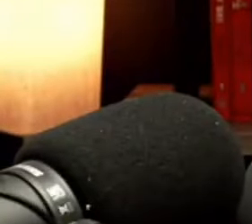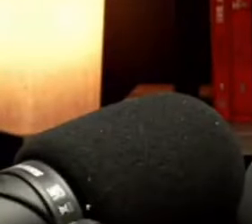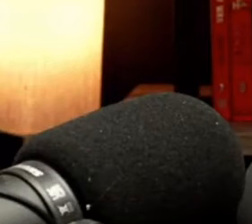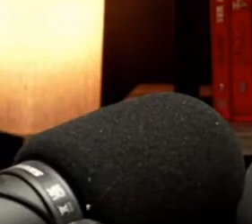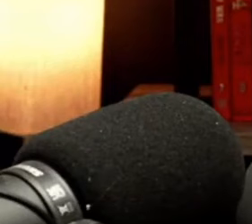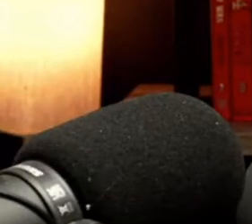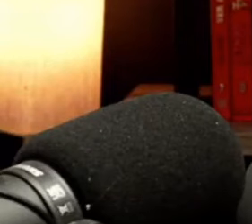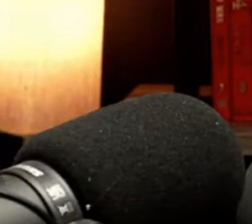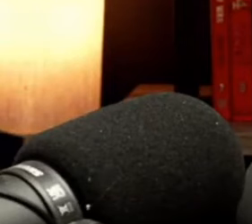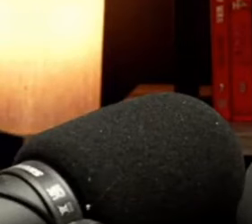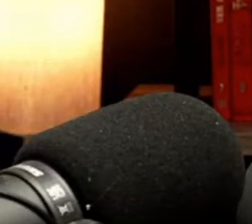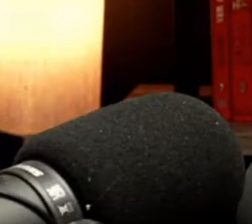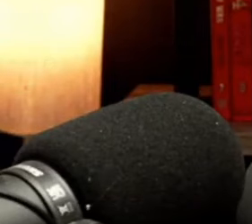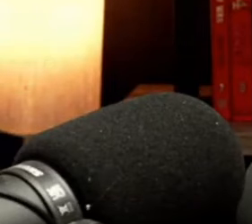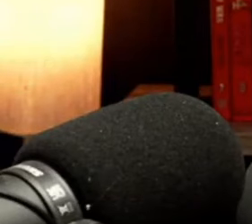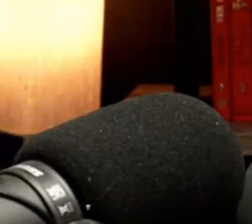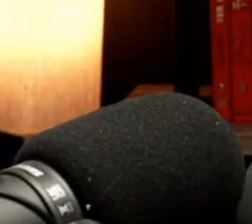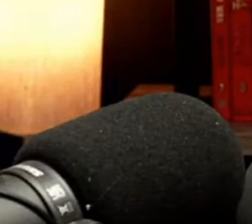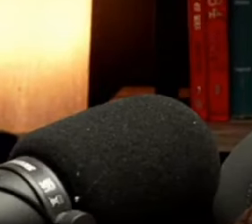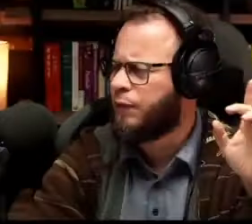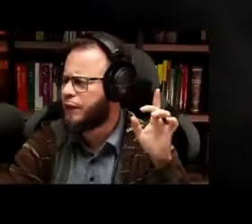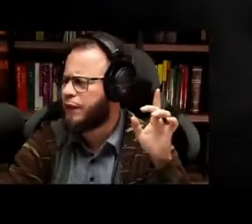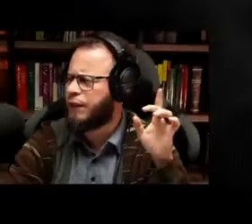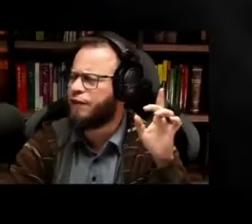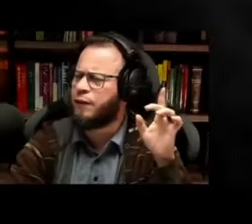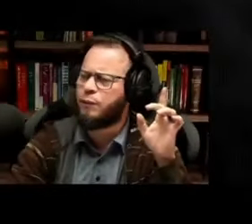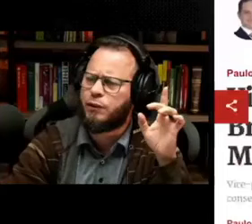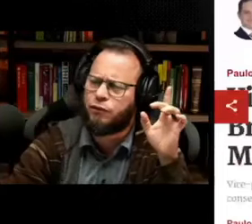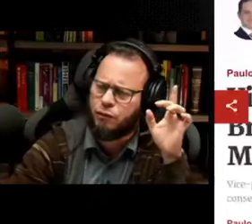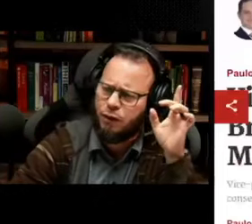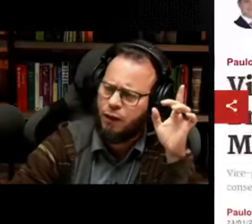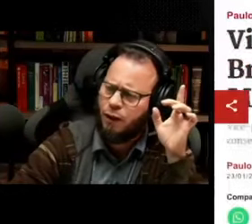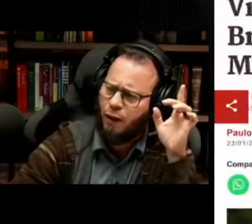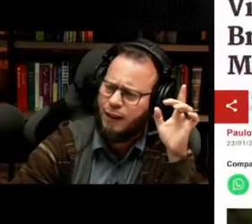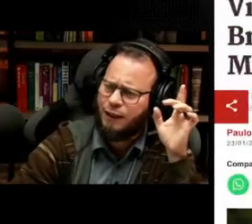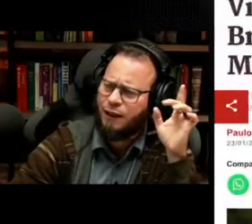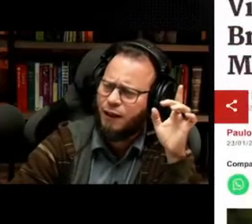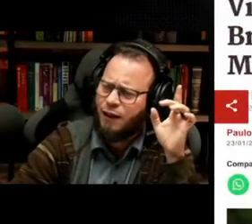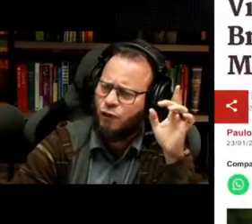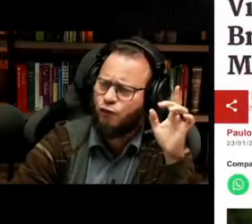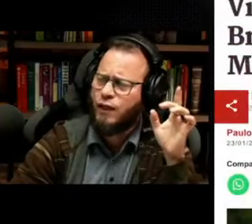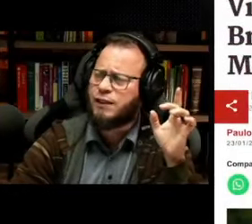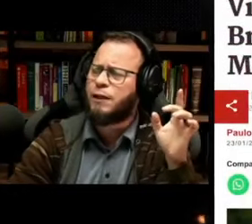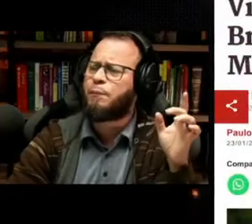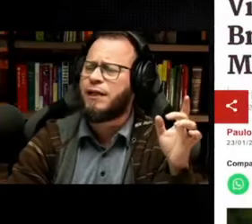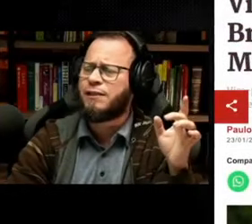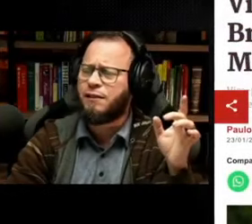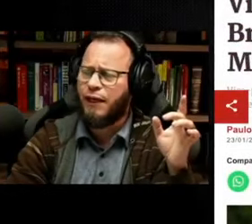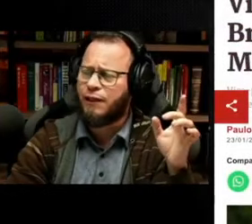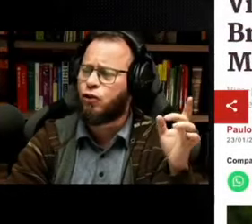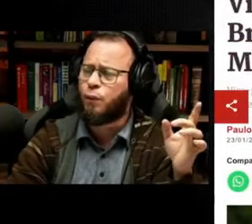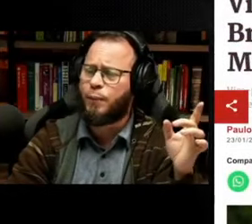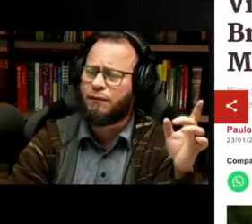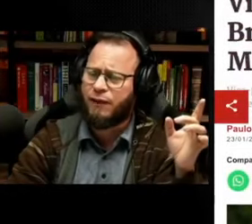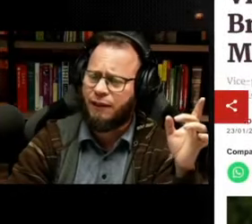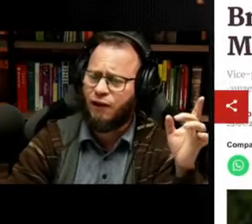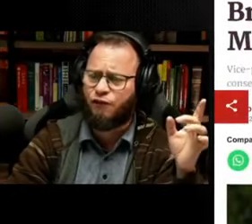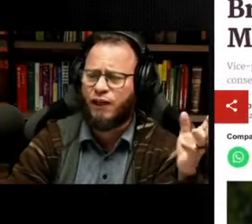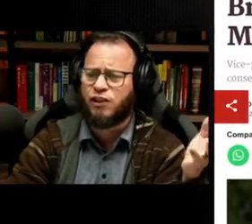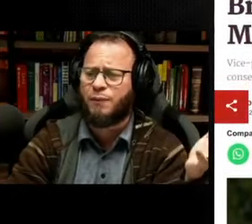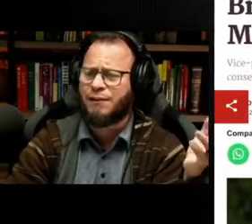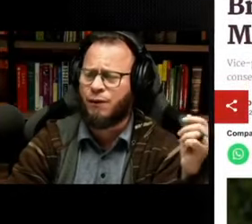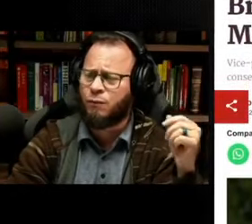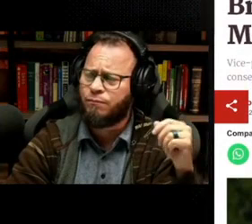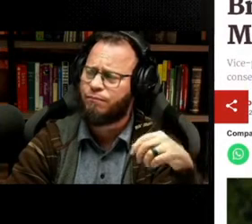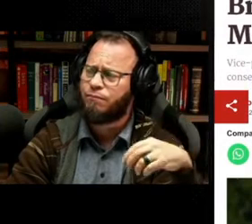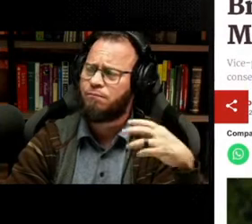Peraí. Eu tô defendendo o bandido? Peraí, vamos ver. Quem que tá defendendo o bandido? Olha aqui. Vice-presidente do PT